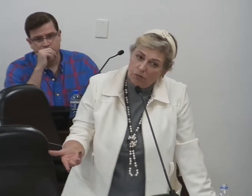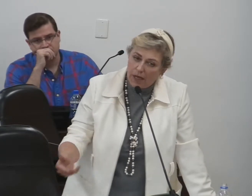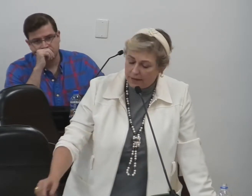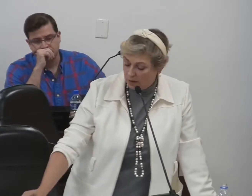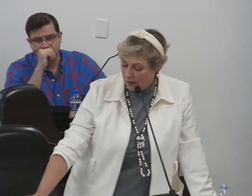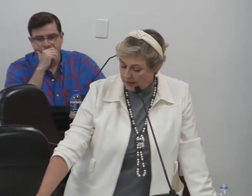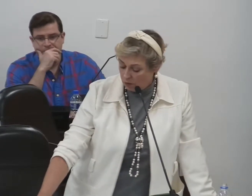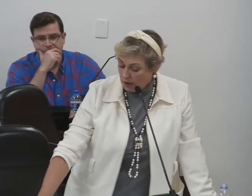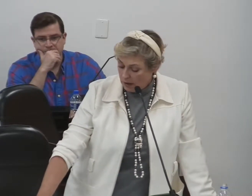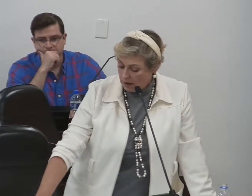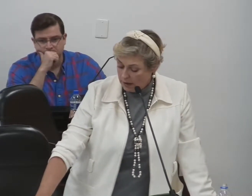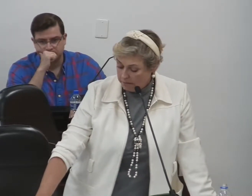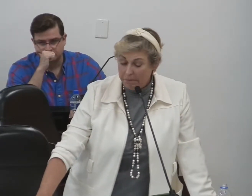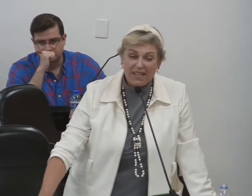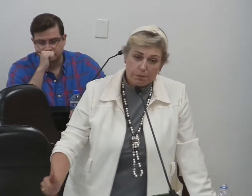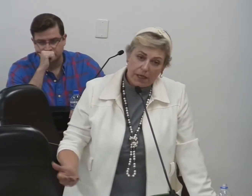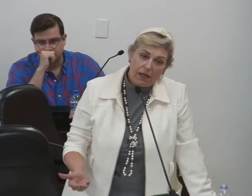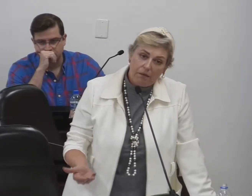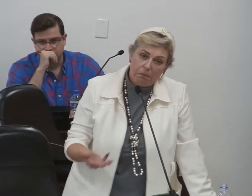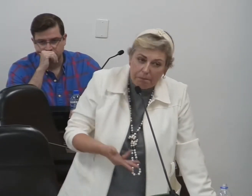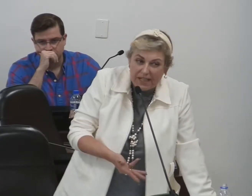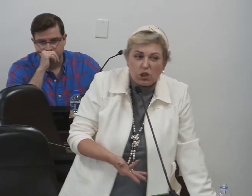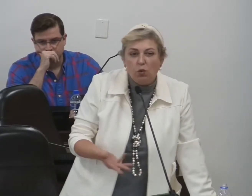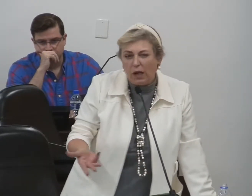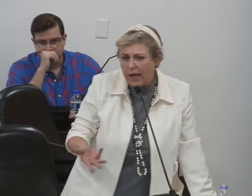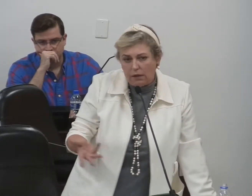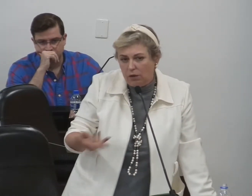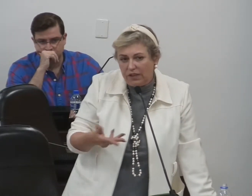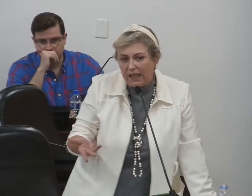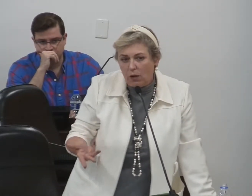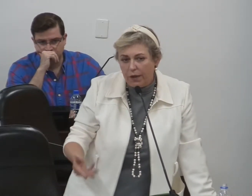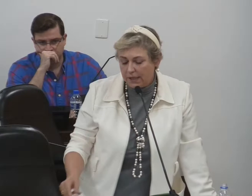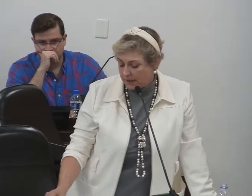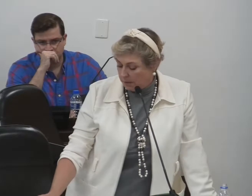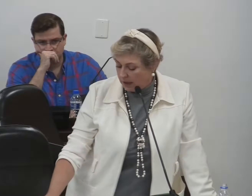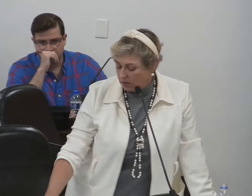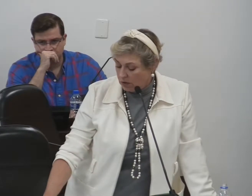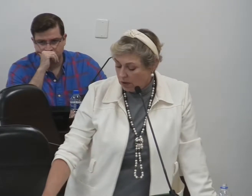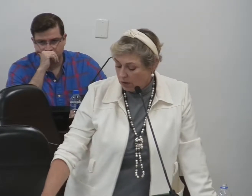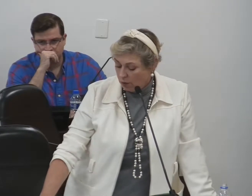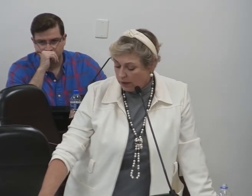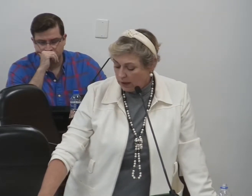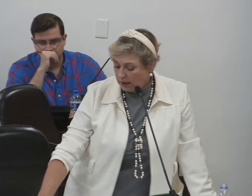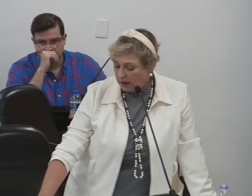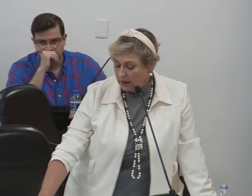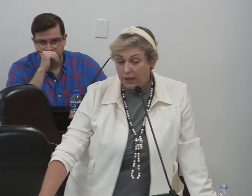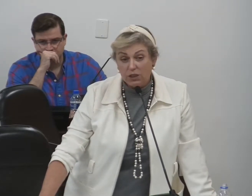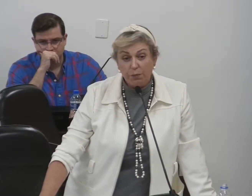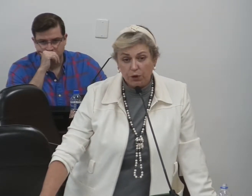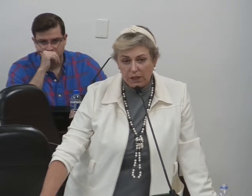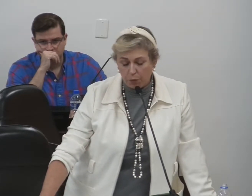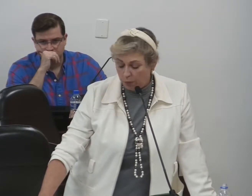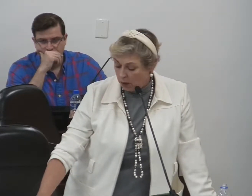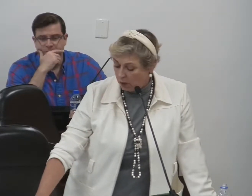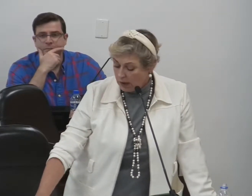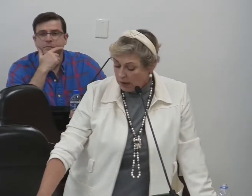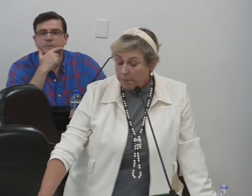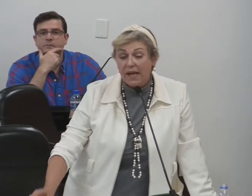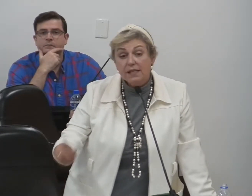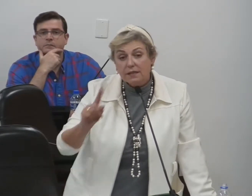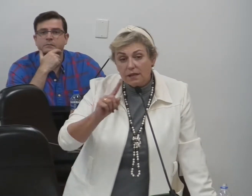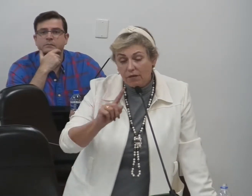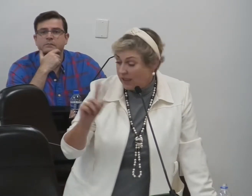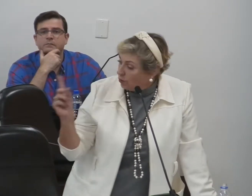sempre numa situação mais para particular, que eu tenha conhecimento, do que de poder público.